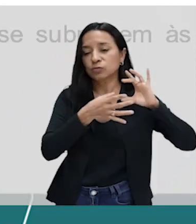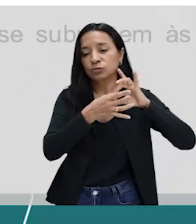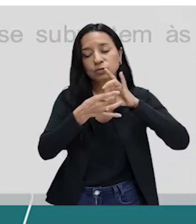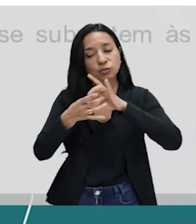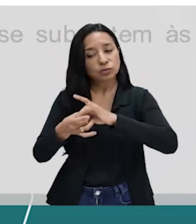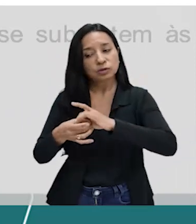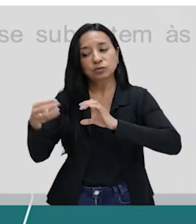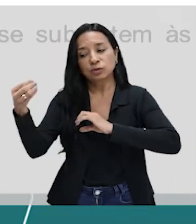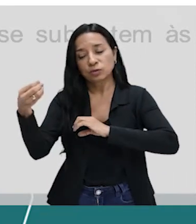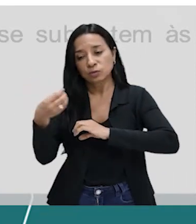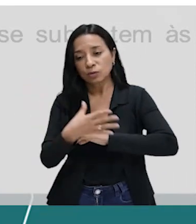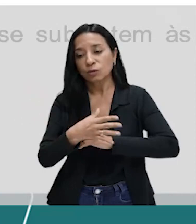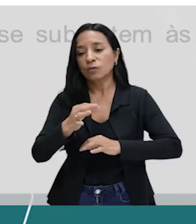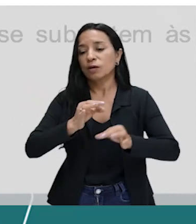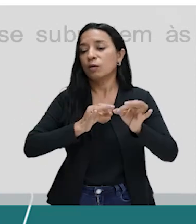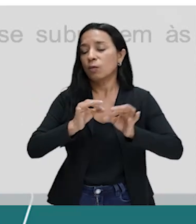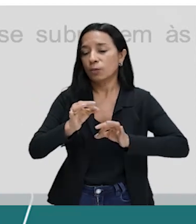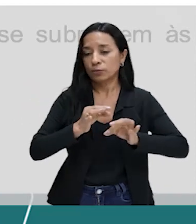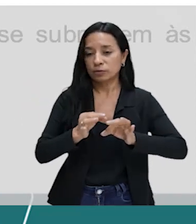dessa nova ordem.